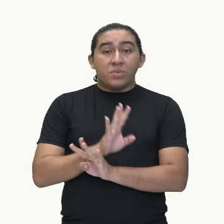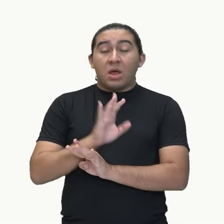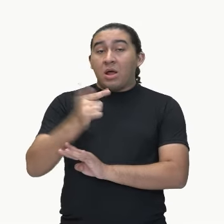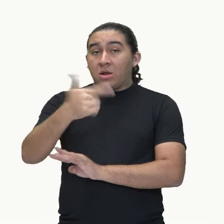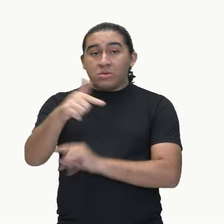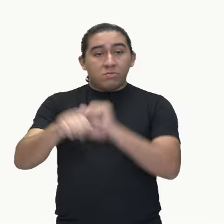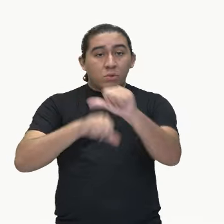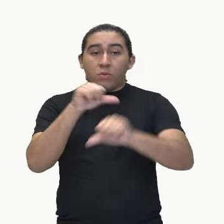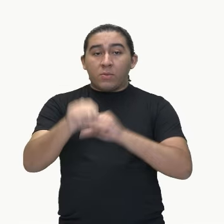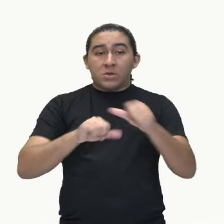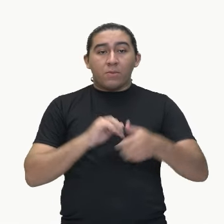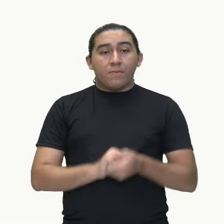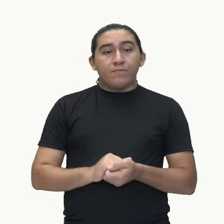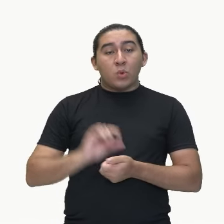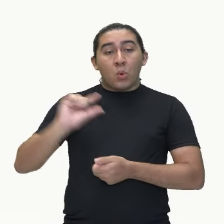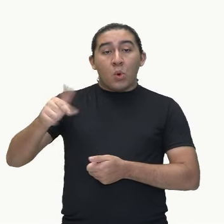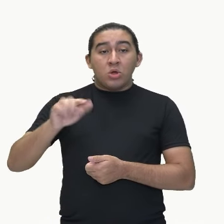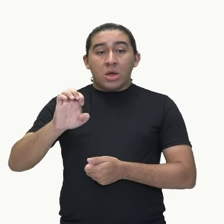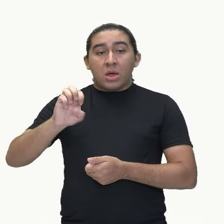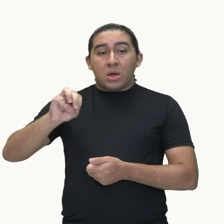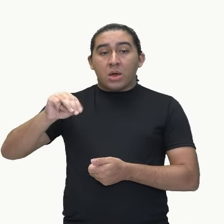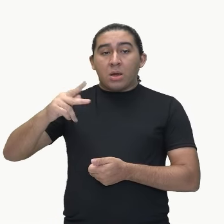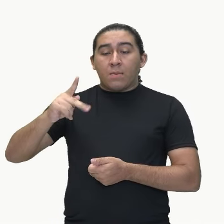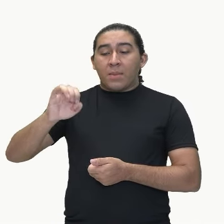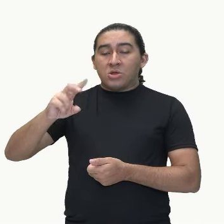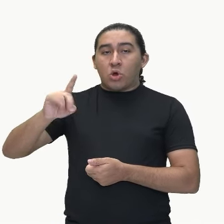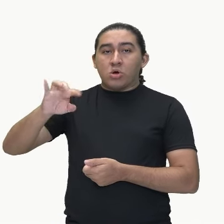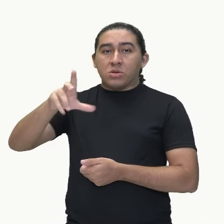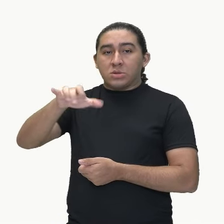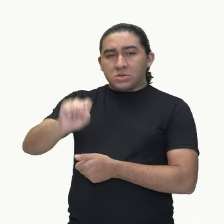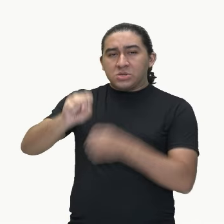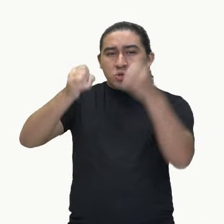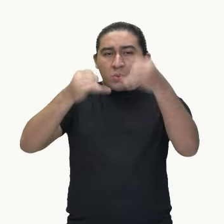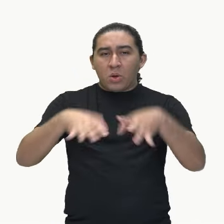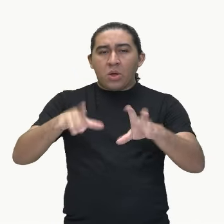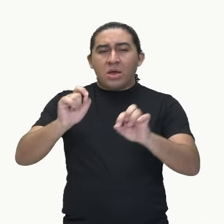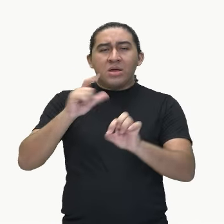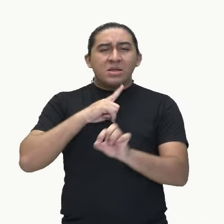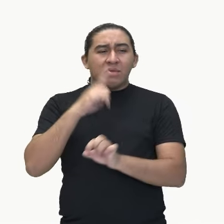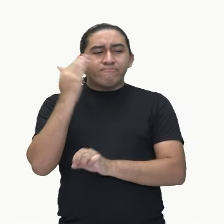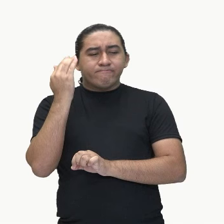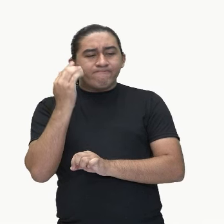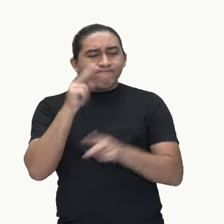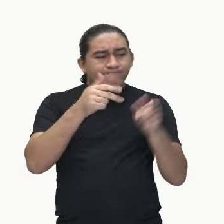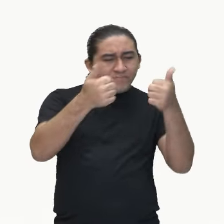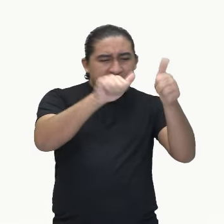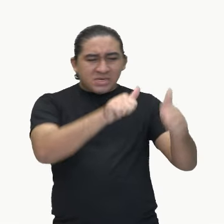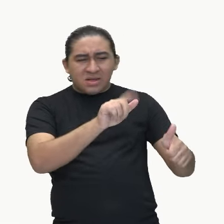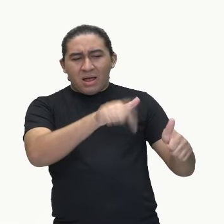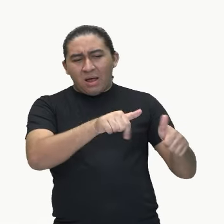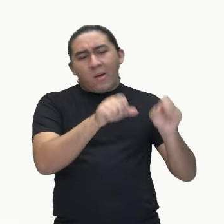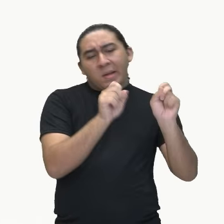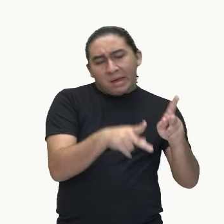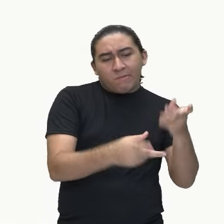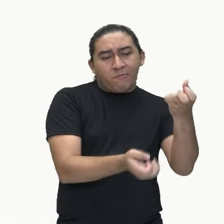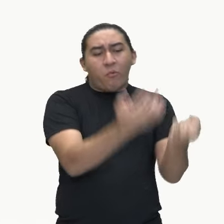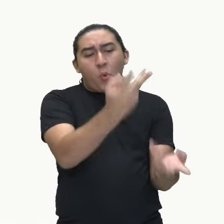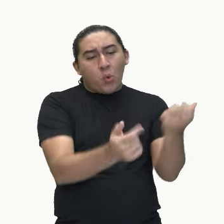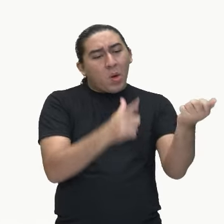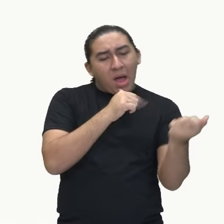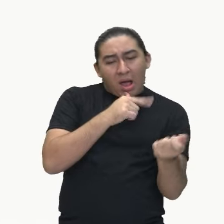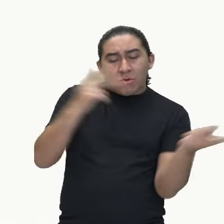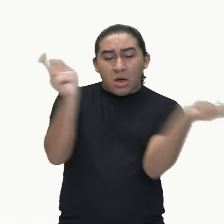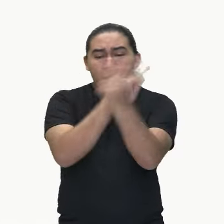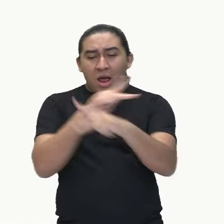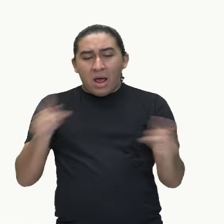mudança. Empédocles vai dizer que ele compra a briga ali, só que ele diz o seguinte, é tudo. É fogo, água, ar e terra.